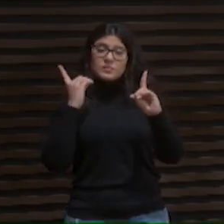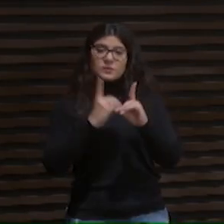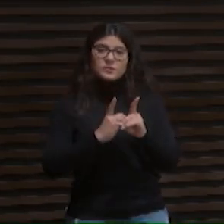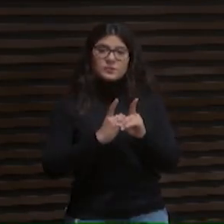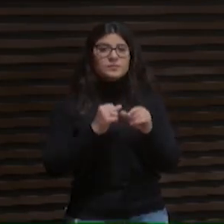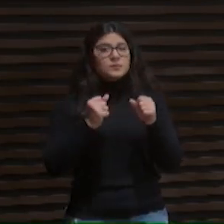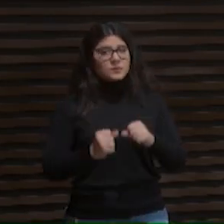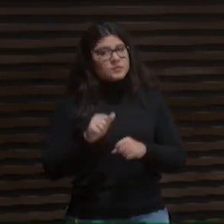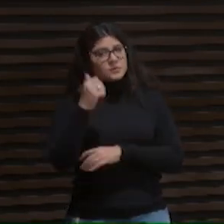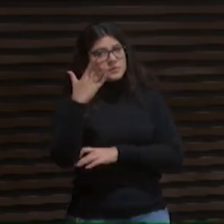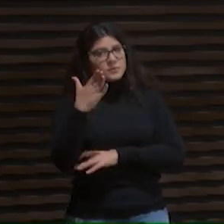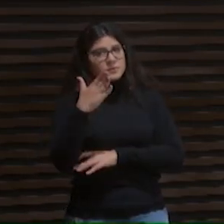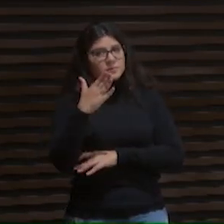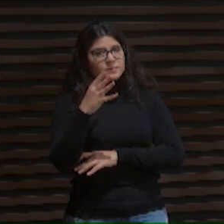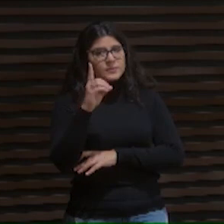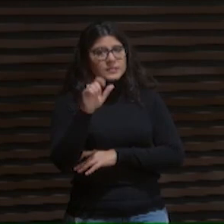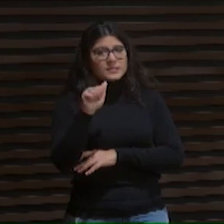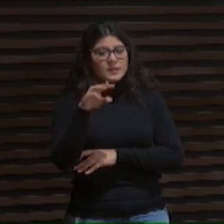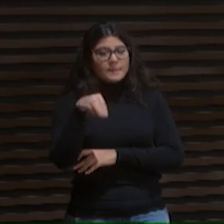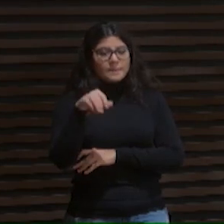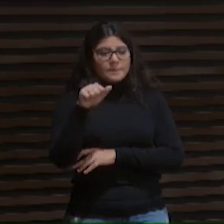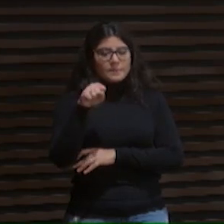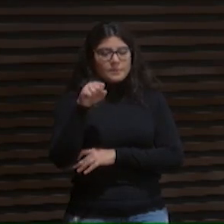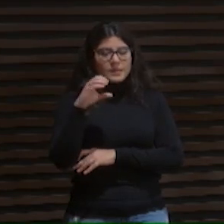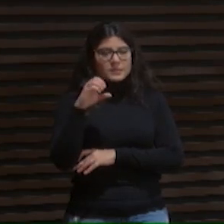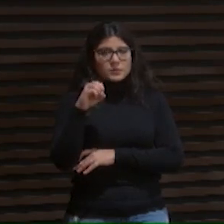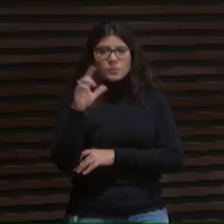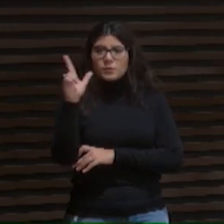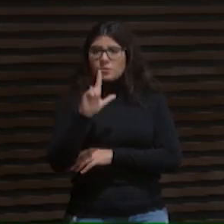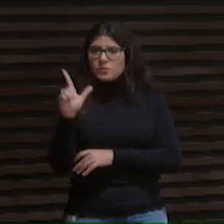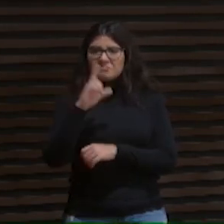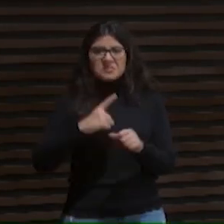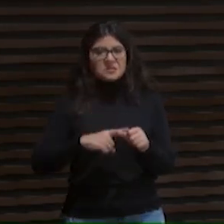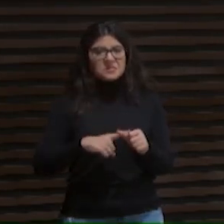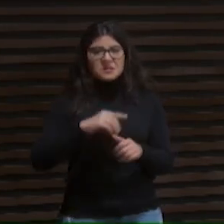que pode ocorrer em Damasco, Londrina ou